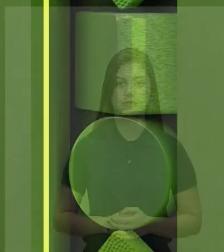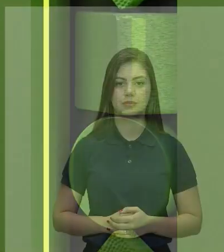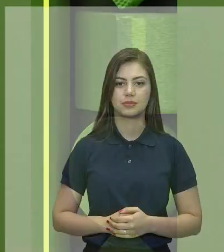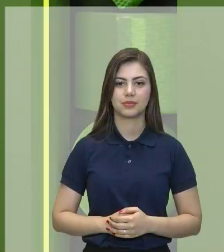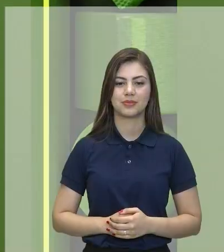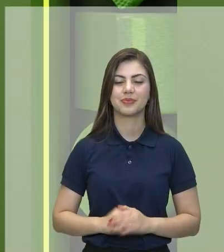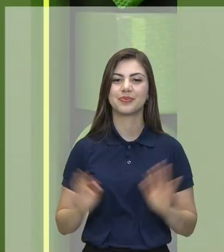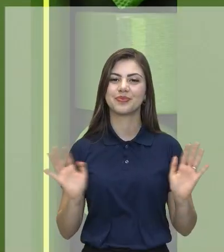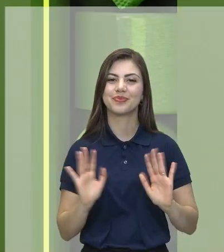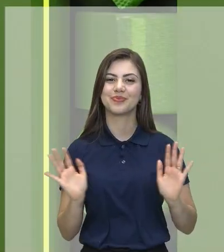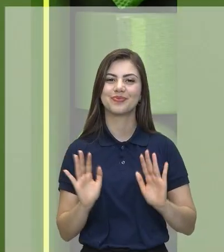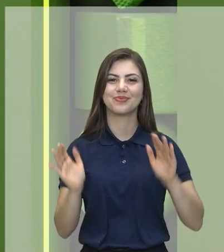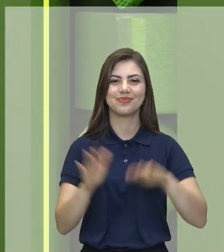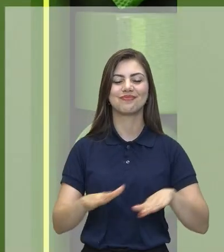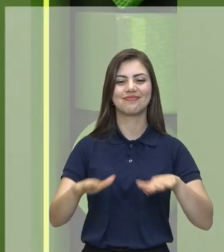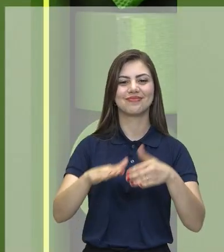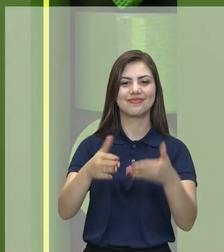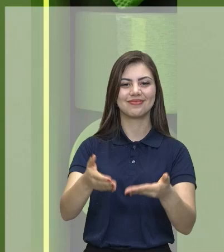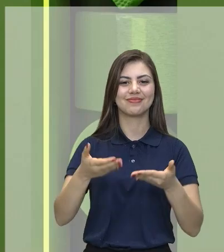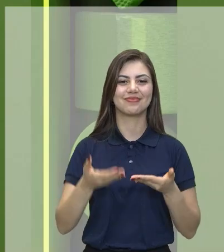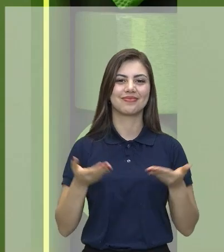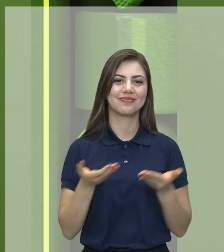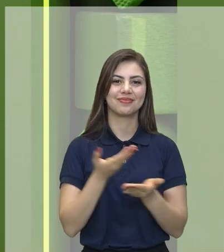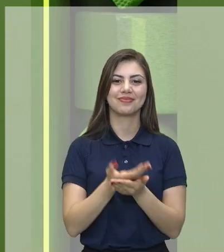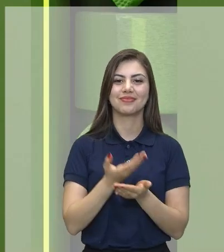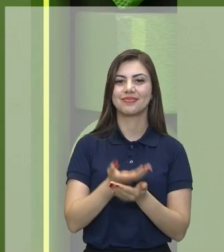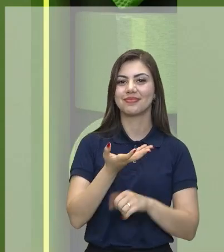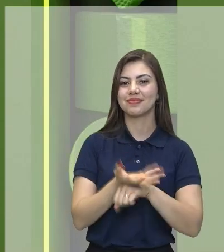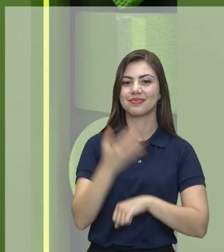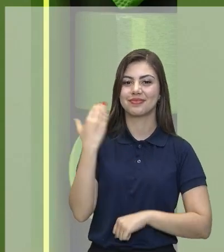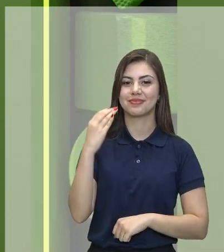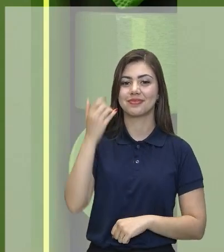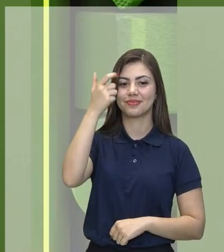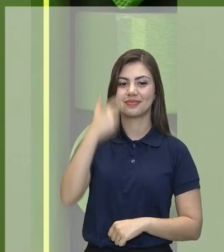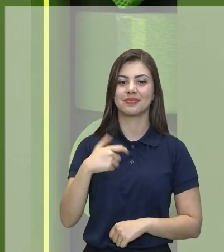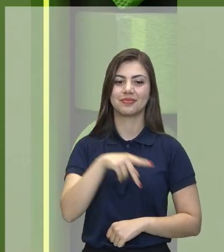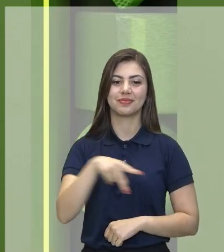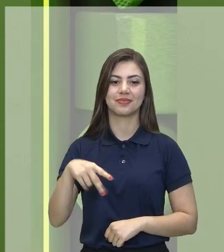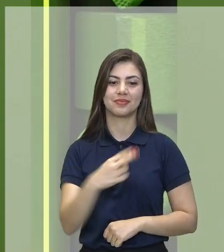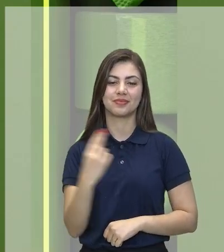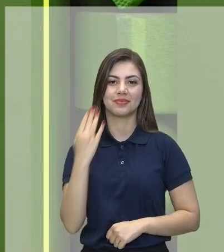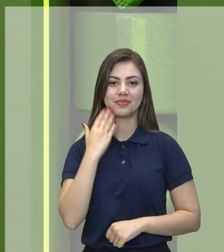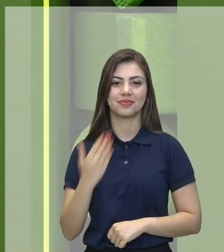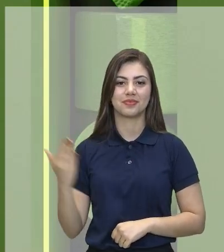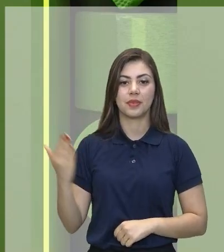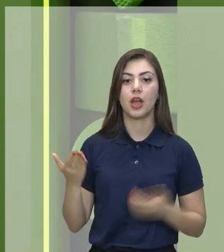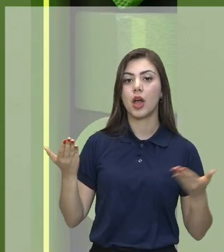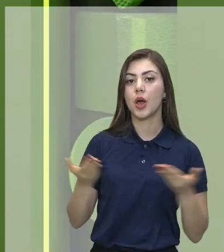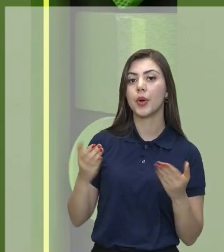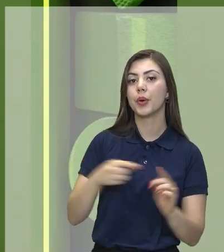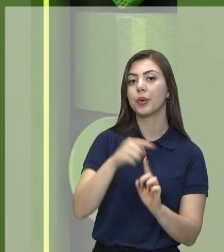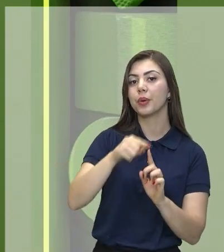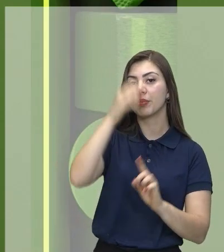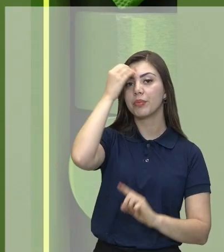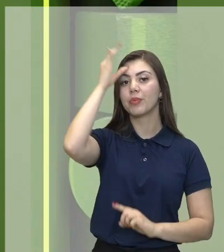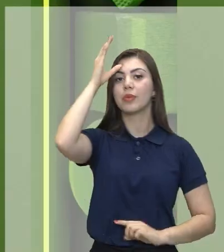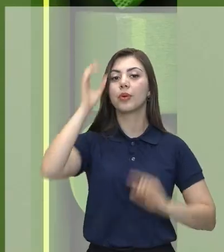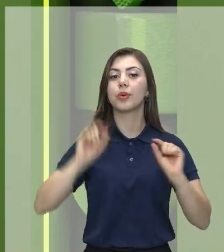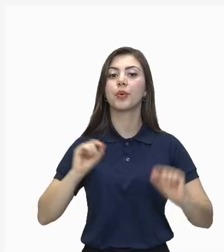Olá, sejam todos muito bem-vindos para mais uma aula de ciências. Eu sou a professora Carla Aire. Vamos à leitura do nosso objeto de